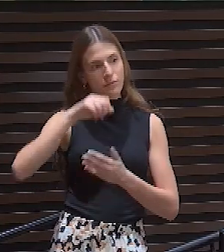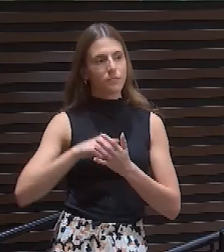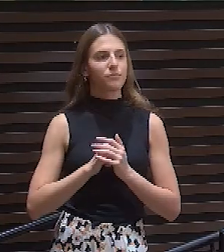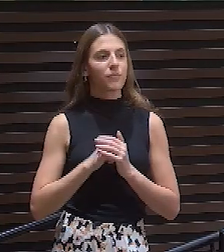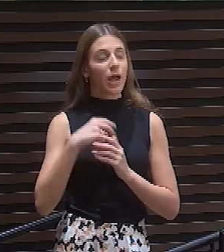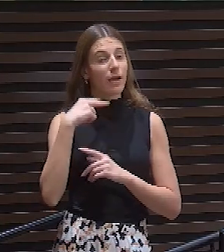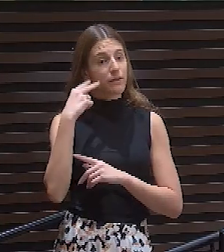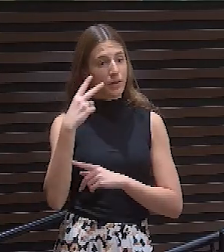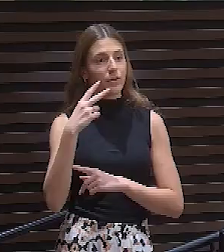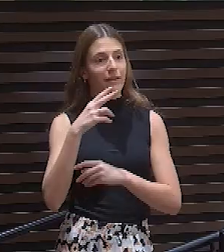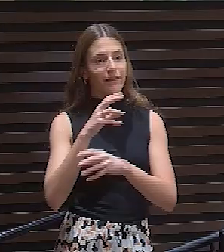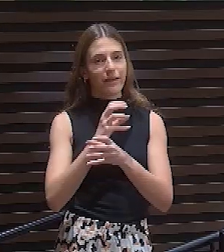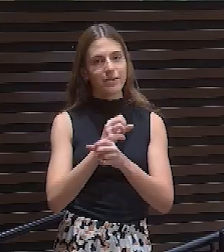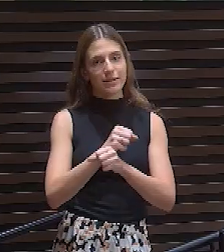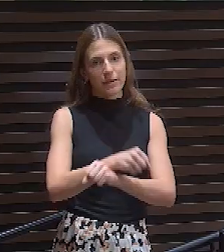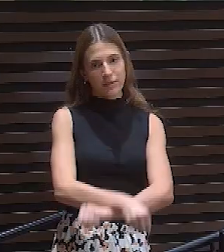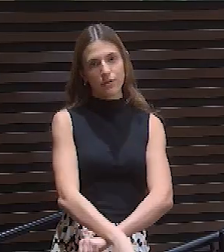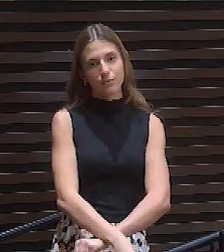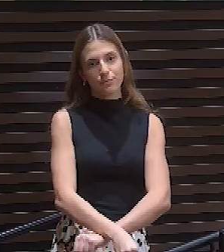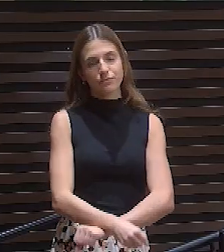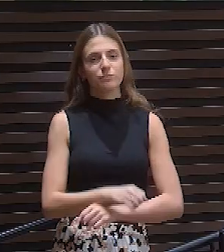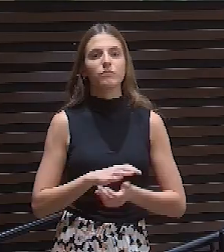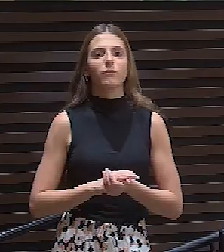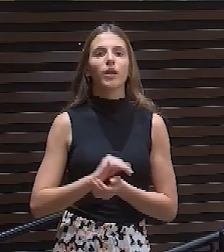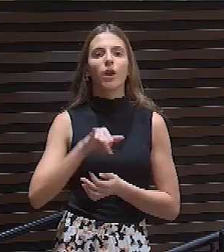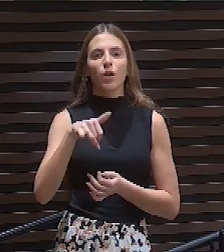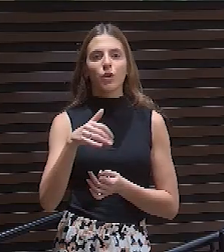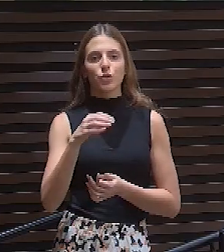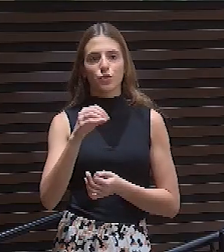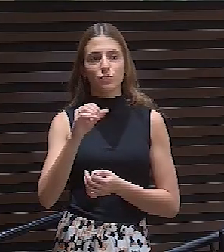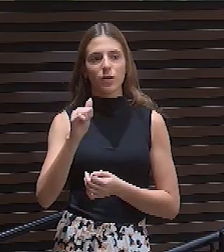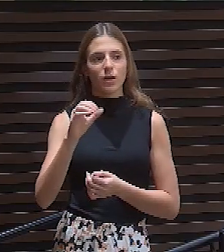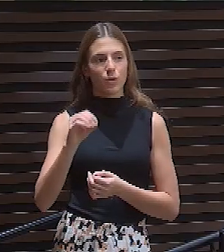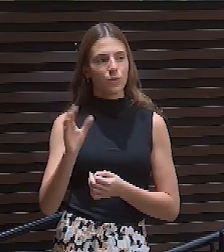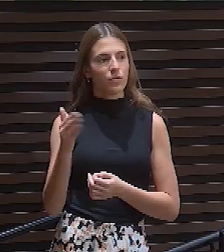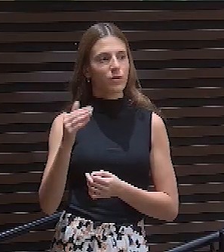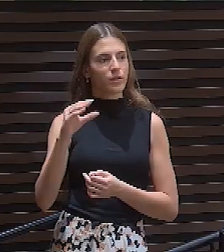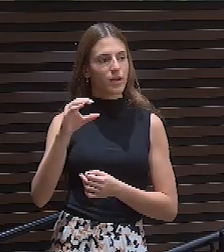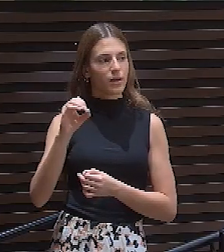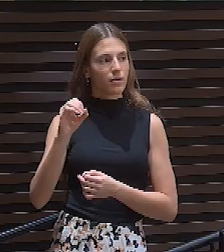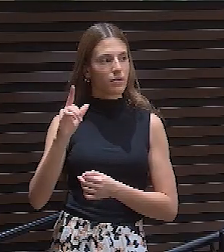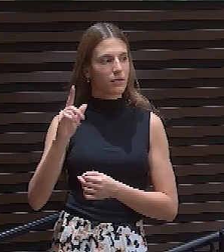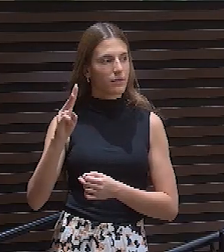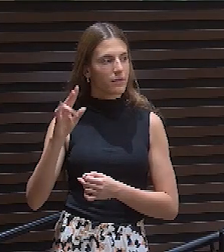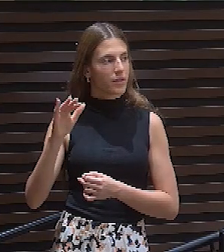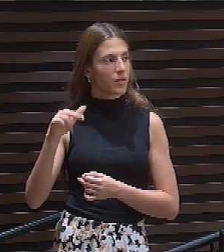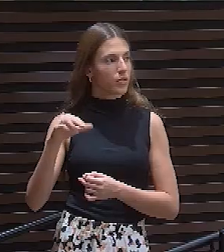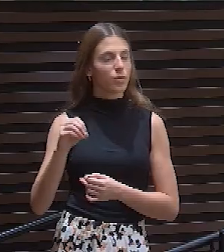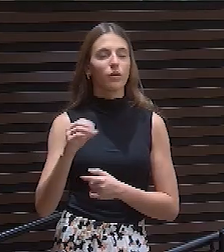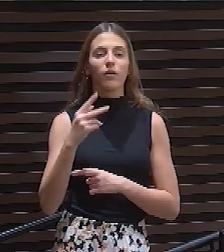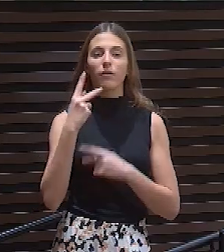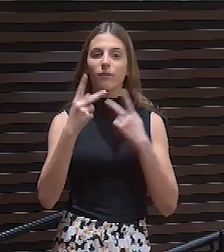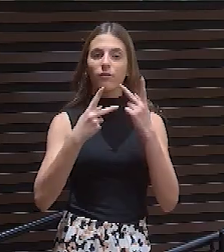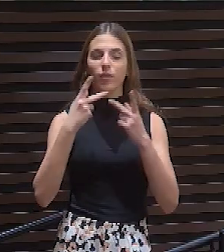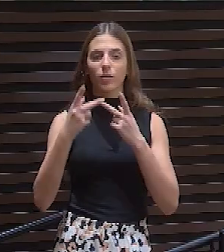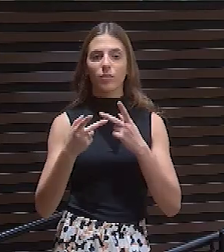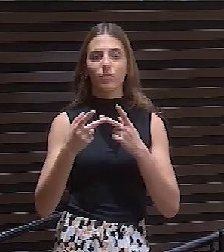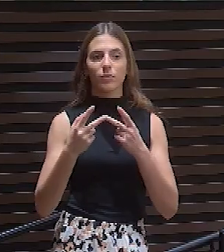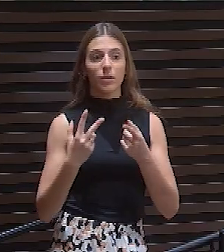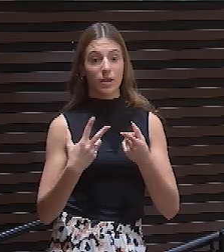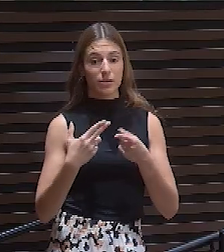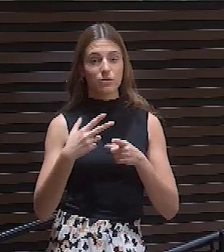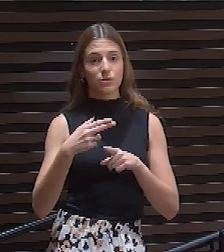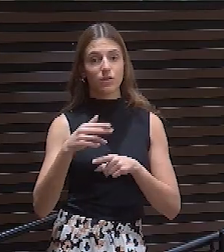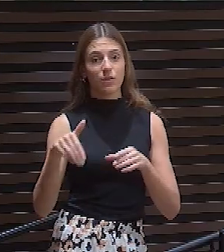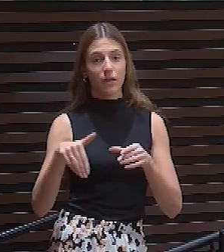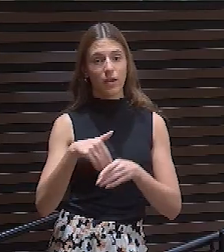escravidão passada. João Calvino, bom estudioso da Bíblia, diz que a circuncisão em